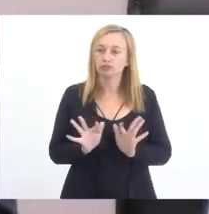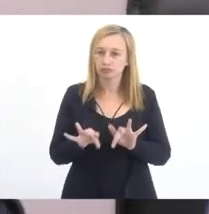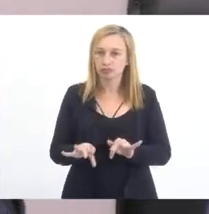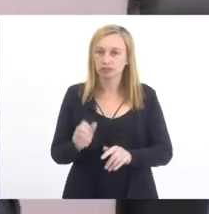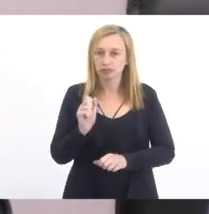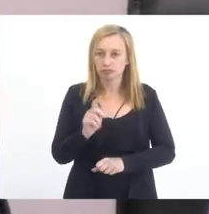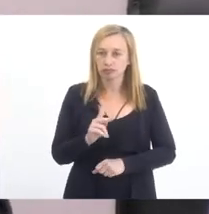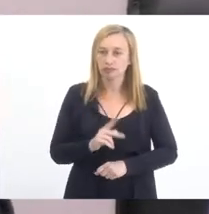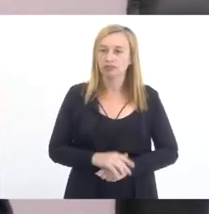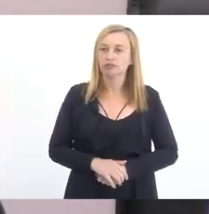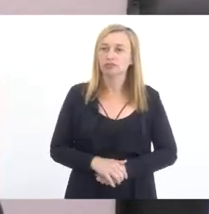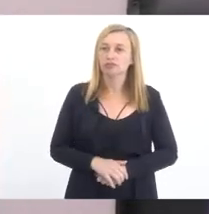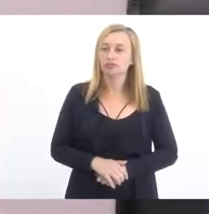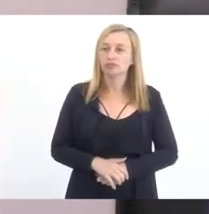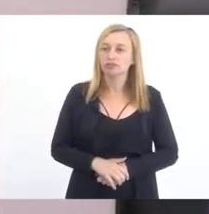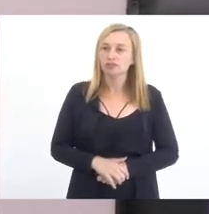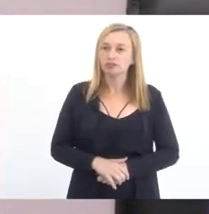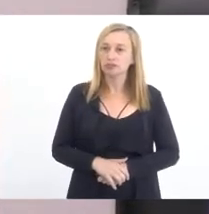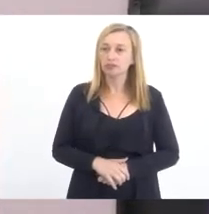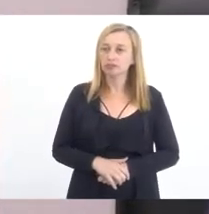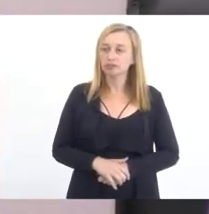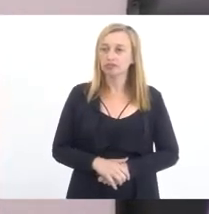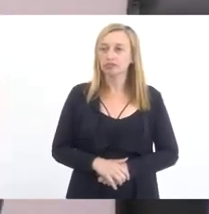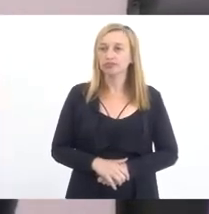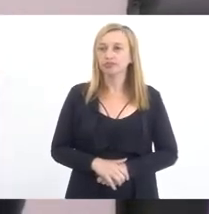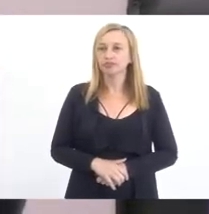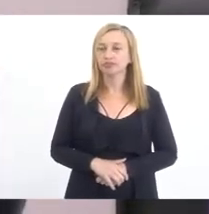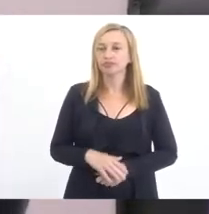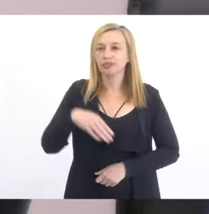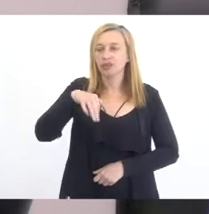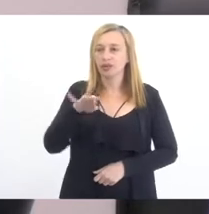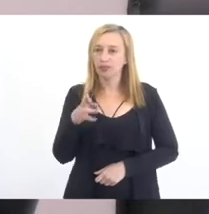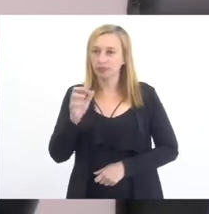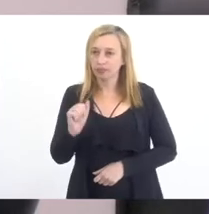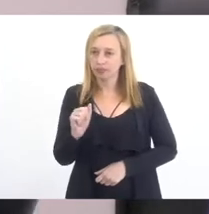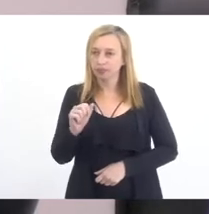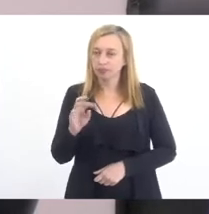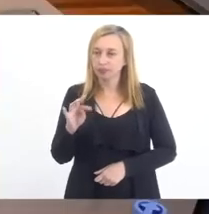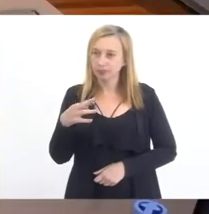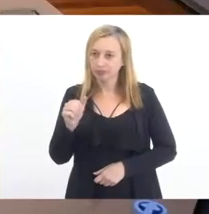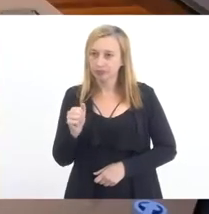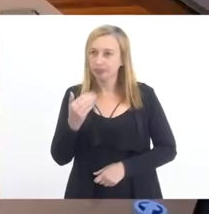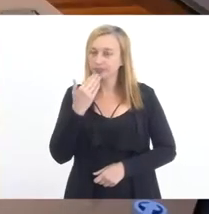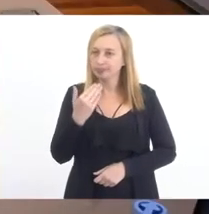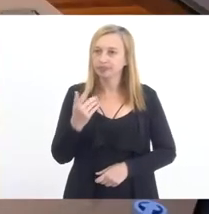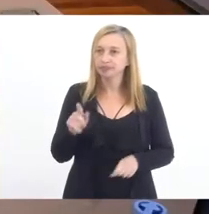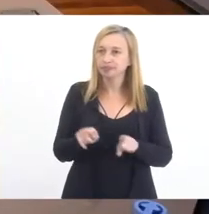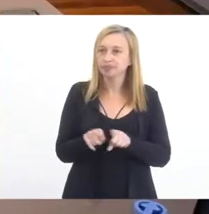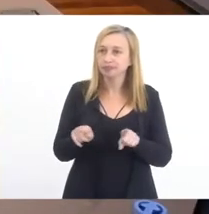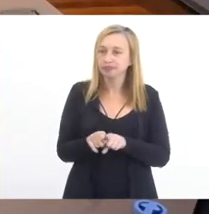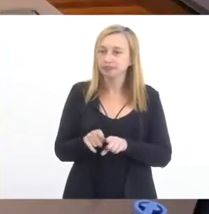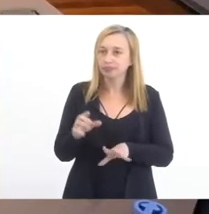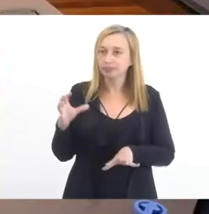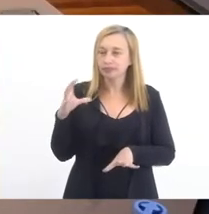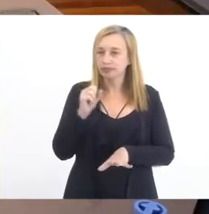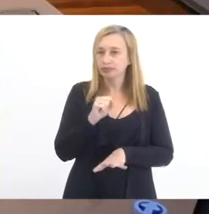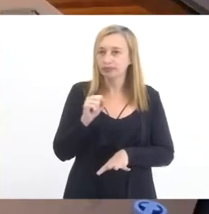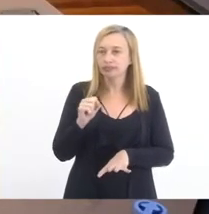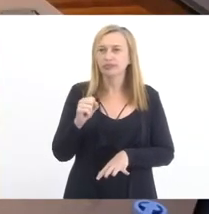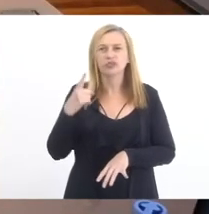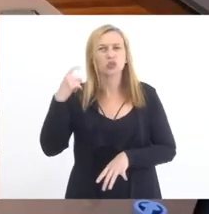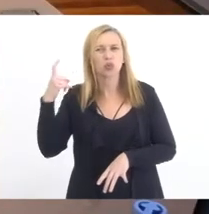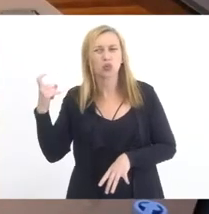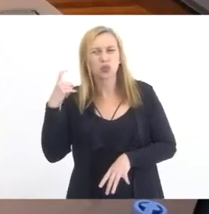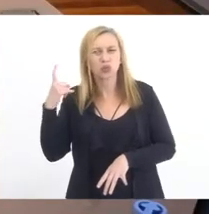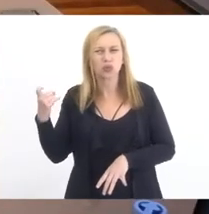Então, eu passo a palavra aqui para a professora Maria Cristina. Peço também brevidade. Tem algum microfone aberto? Não sei quem